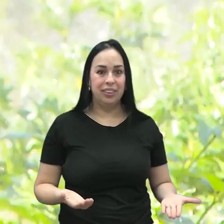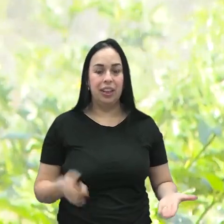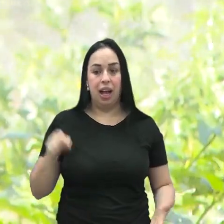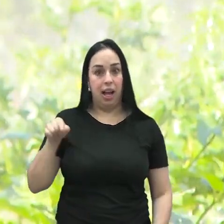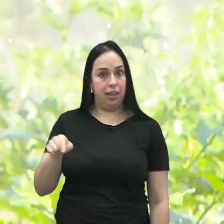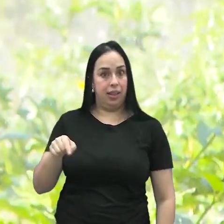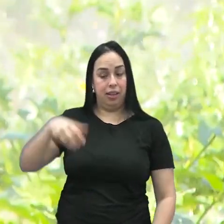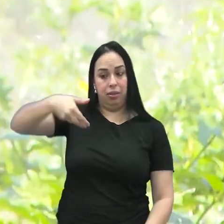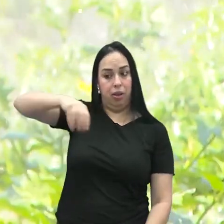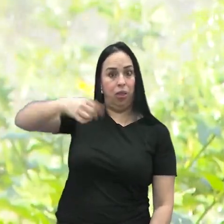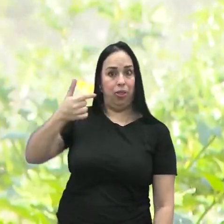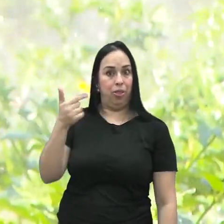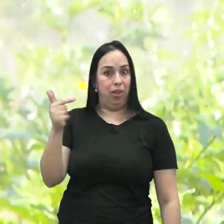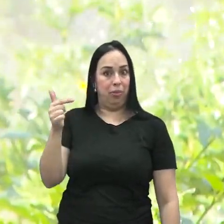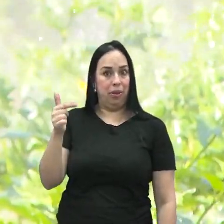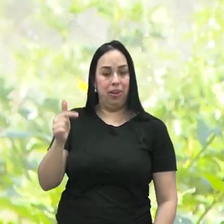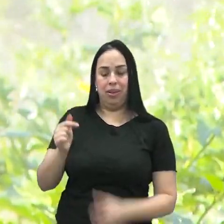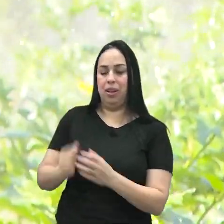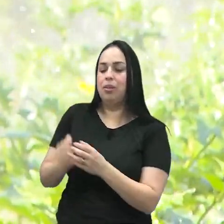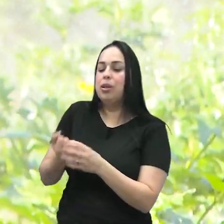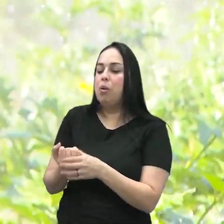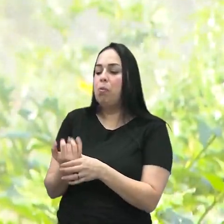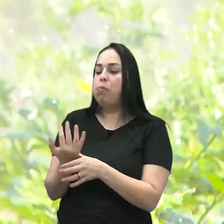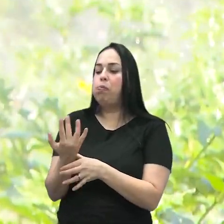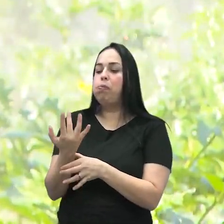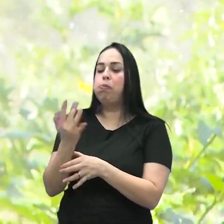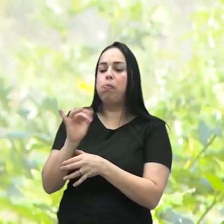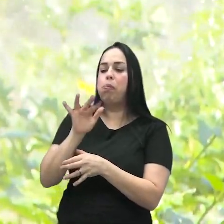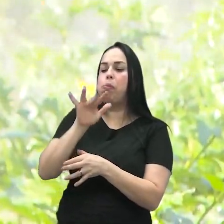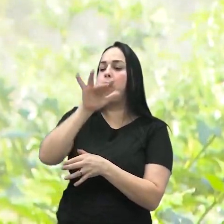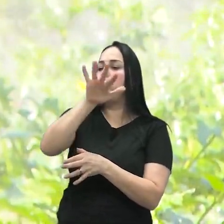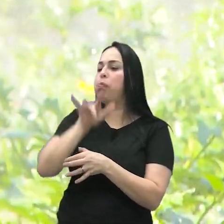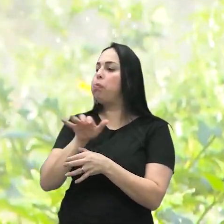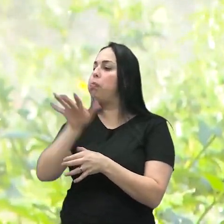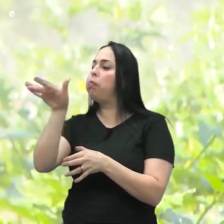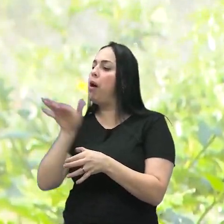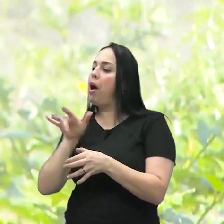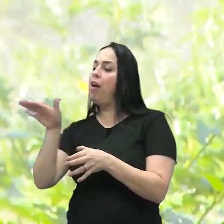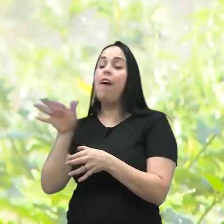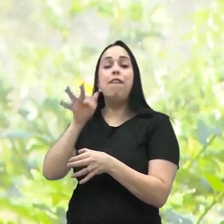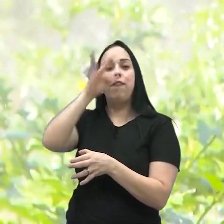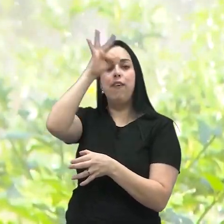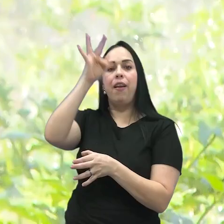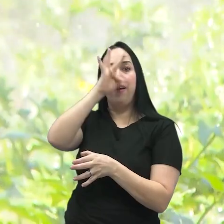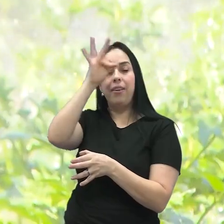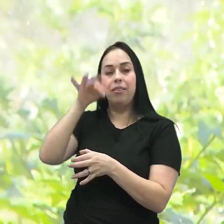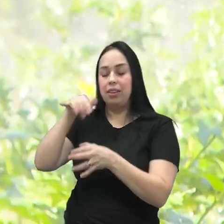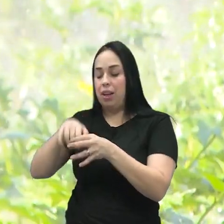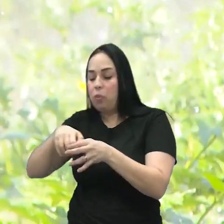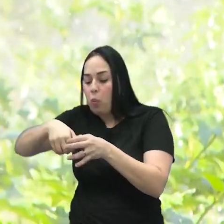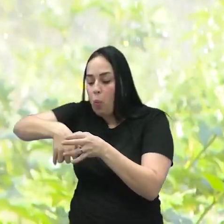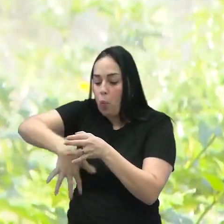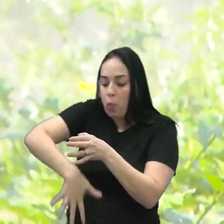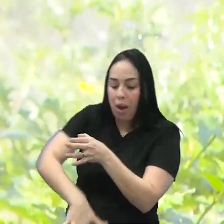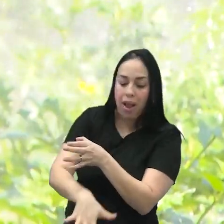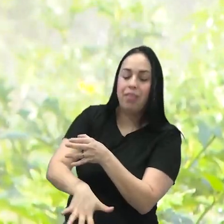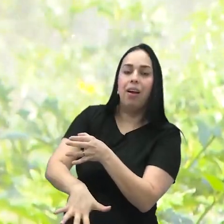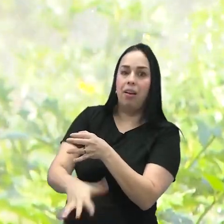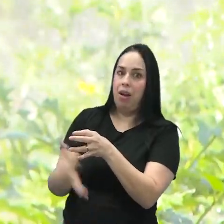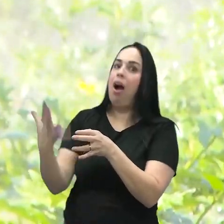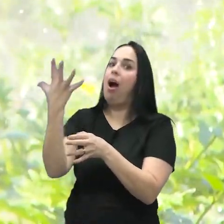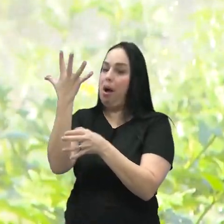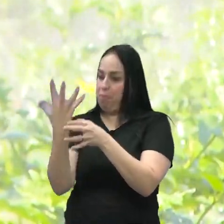água não vem da torneira. O sistema de irrigação distribui a quantidade certa para cada planta. As raízes e o